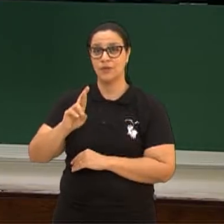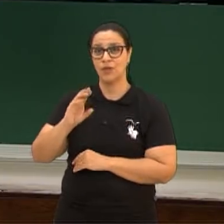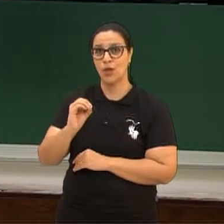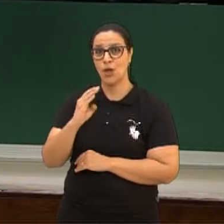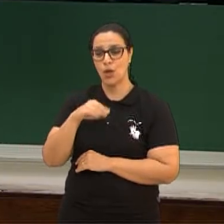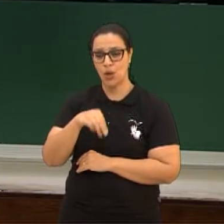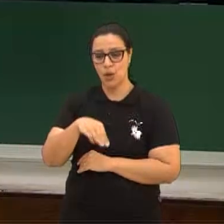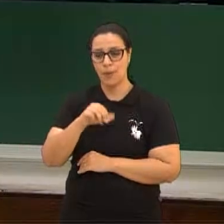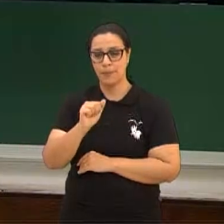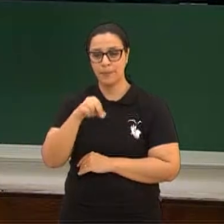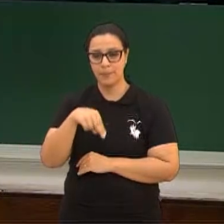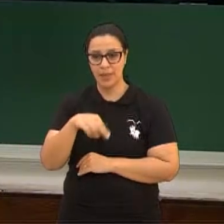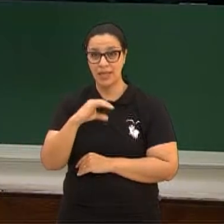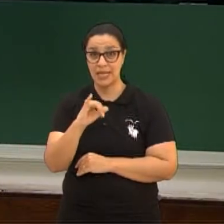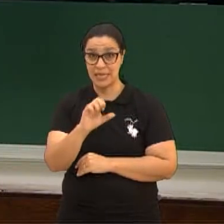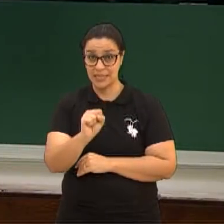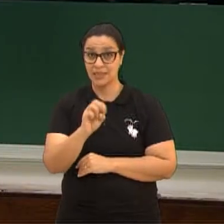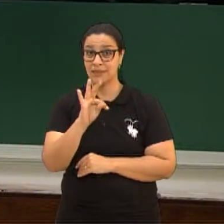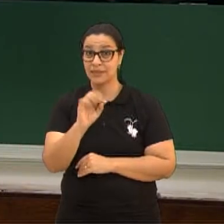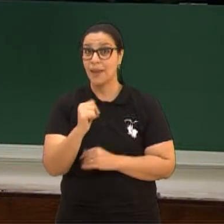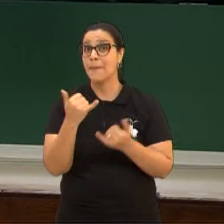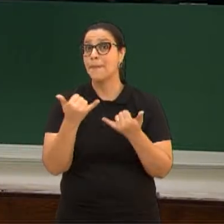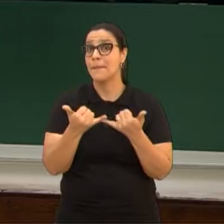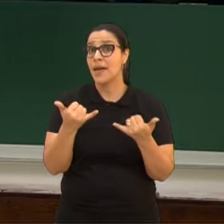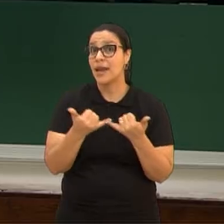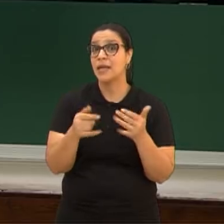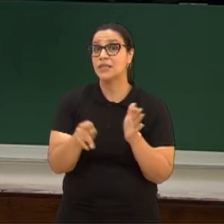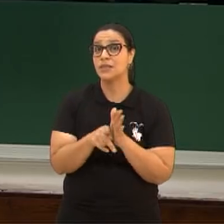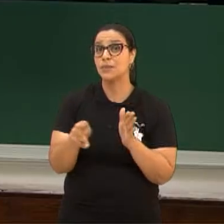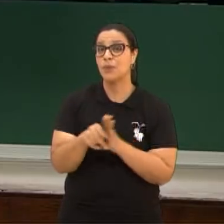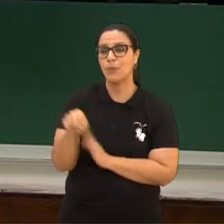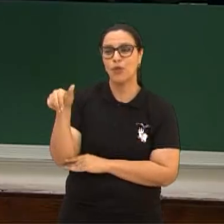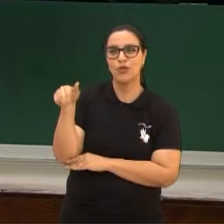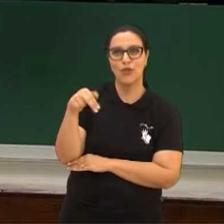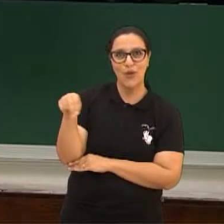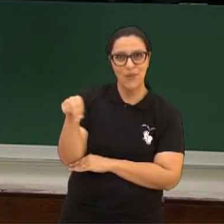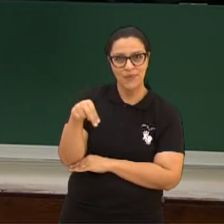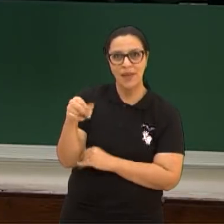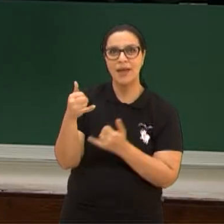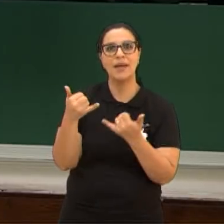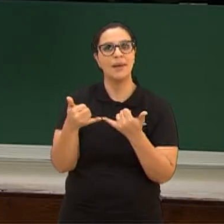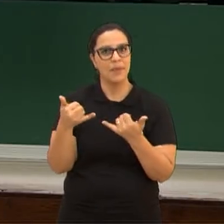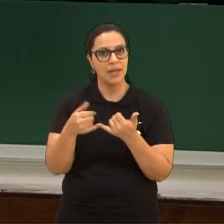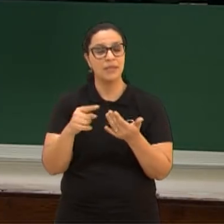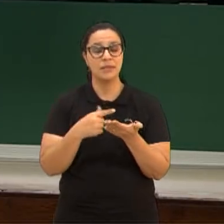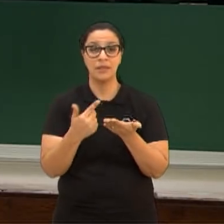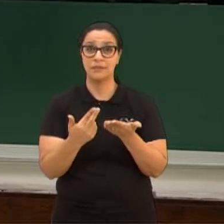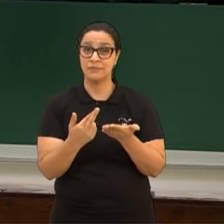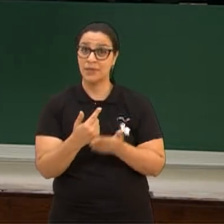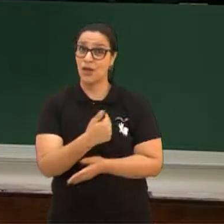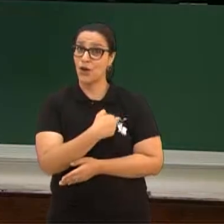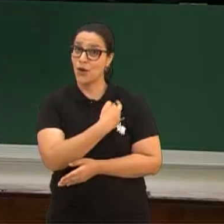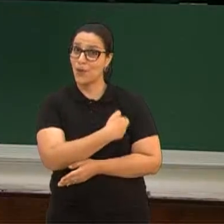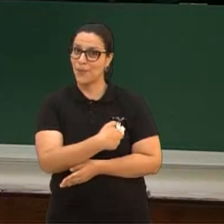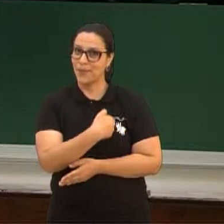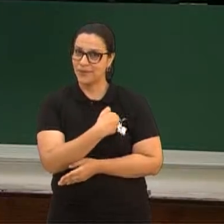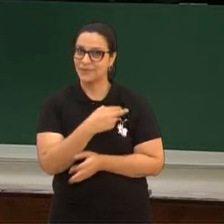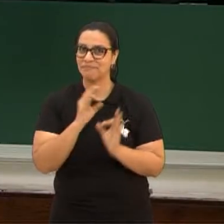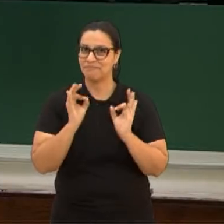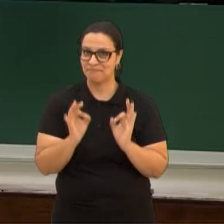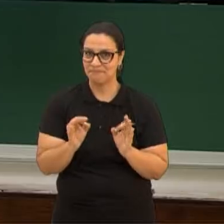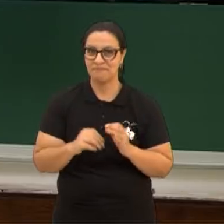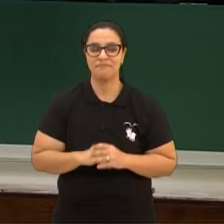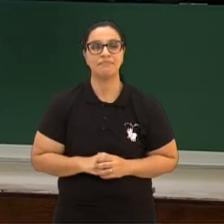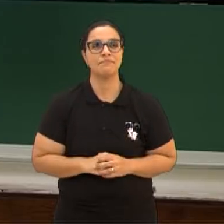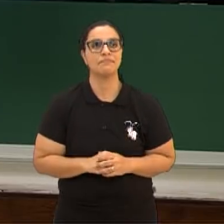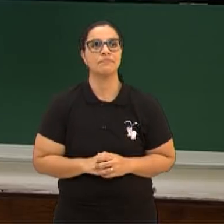romancista. Embora seja parecido com a palavra novelista, a ideia é romance, ok?